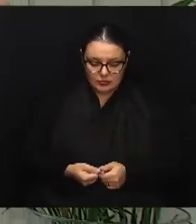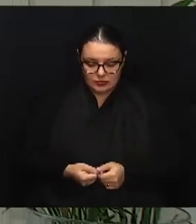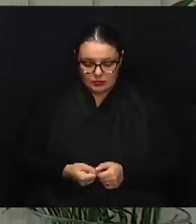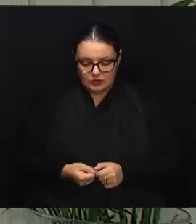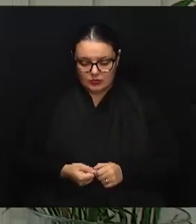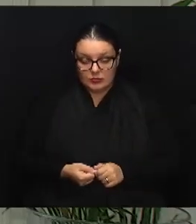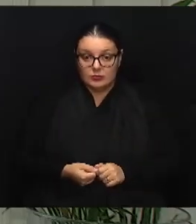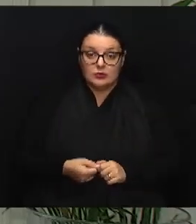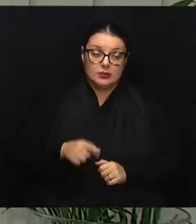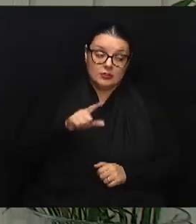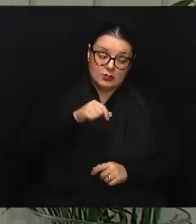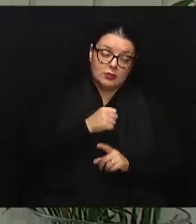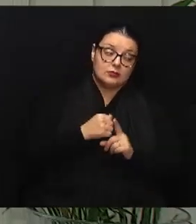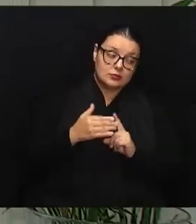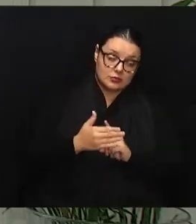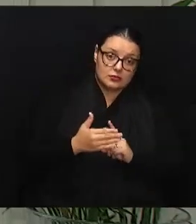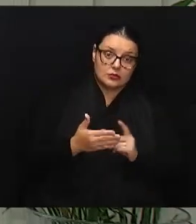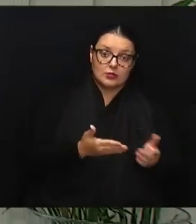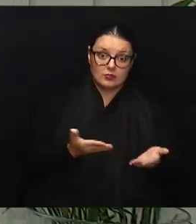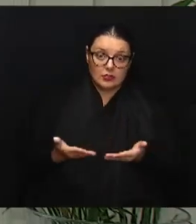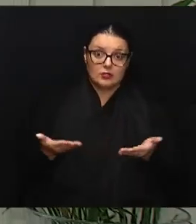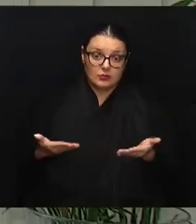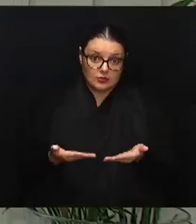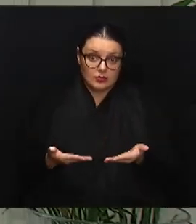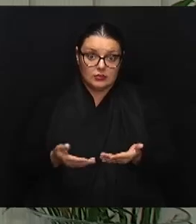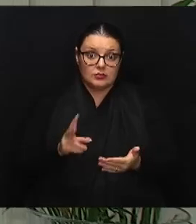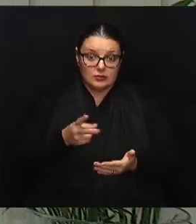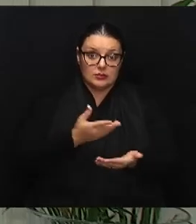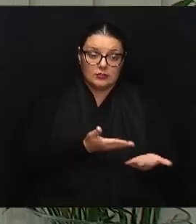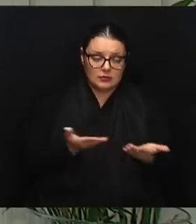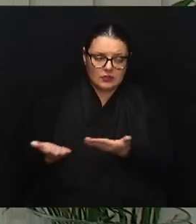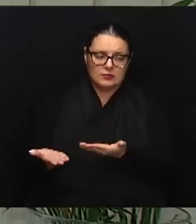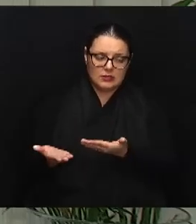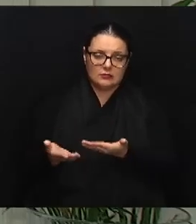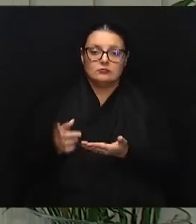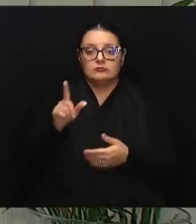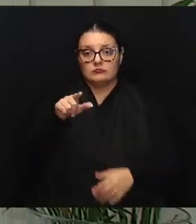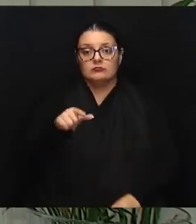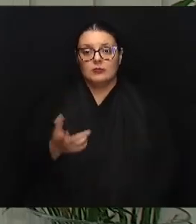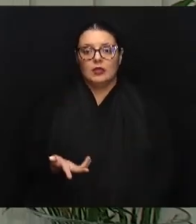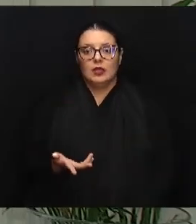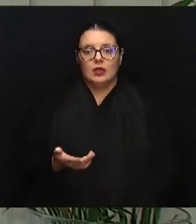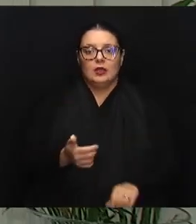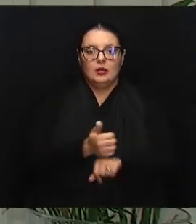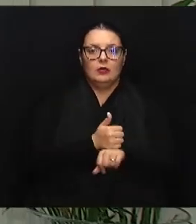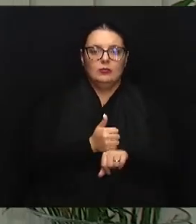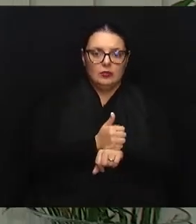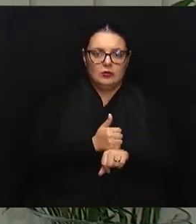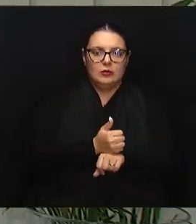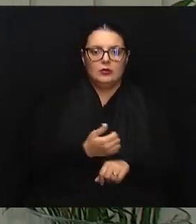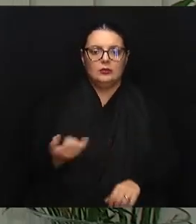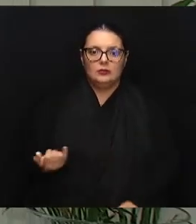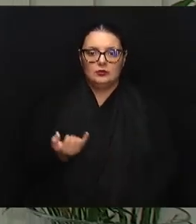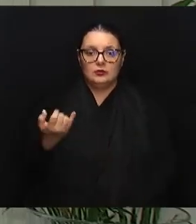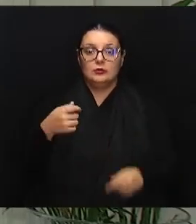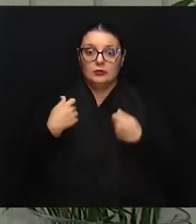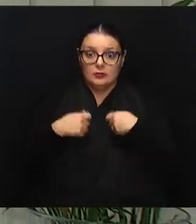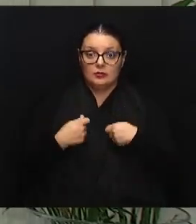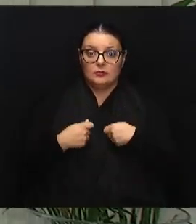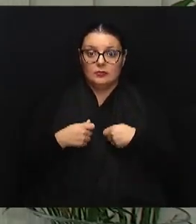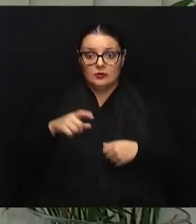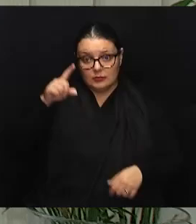sociedade apresenta nos dias de hoje, sempre está apresentando. Ele é esse profissional extremamente necessário para os